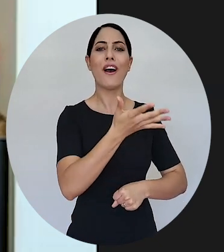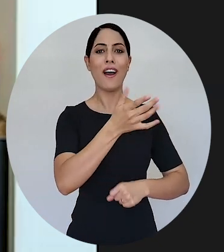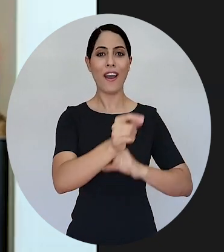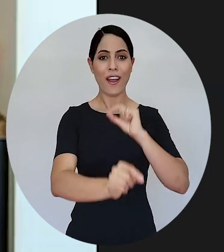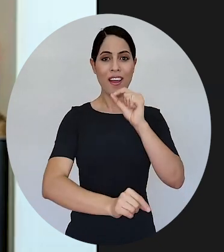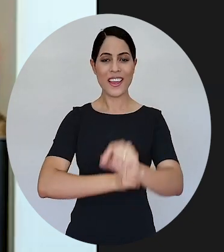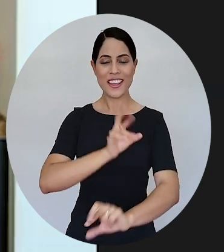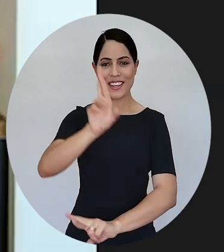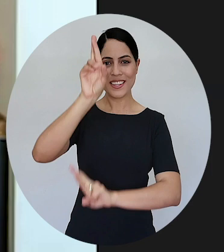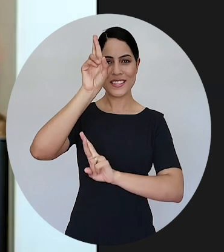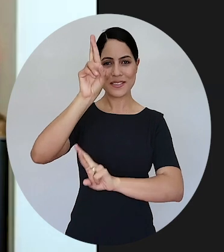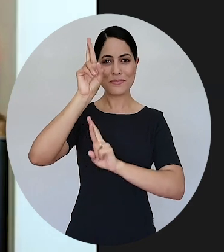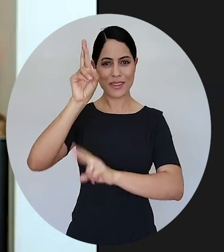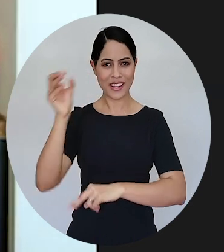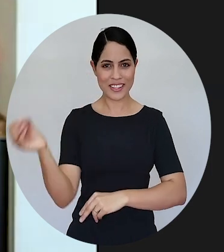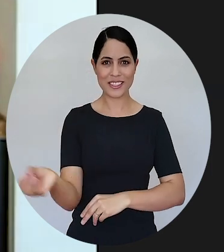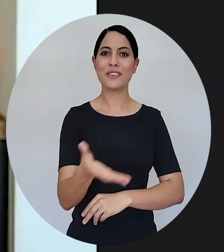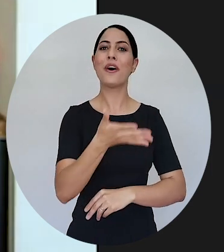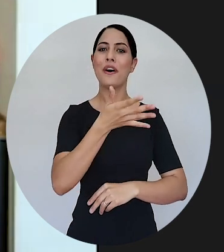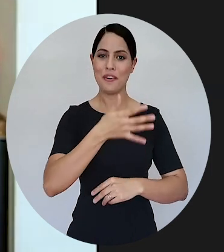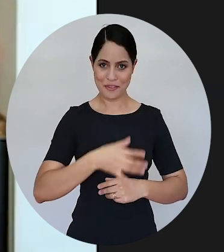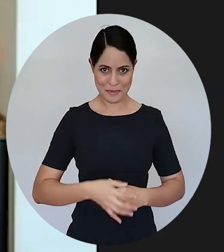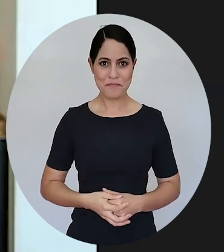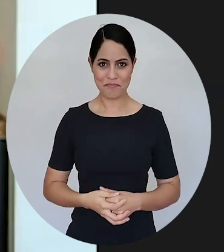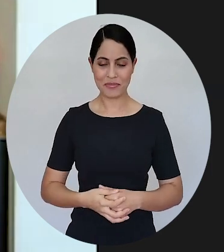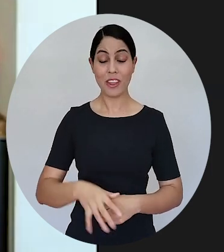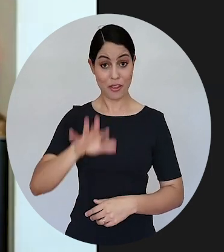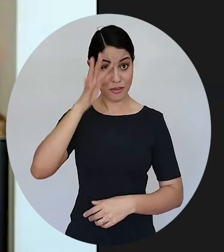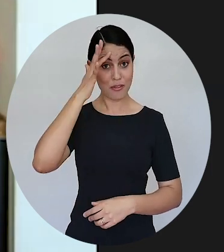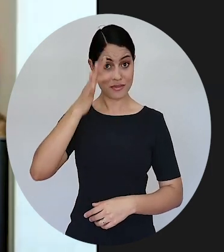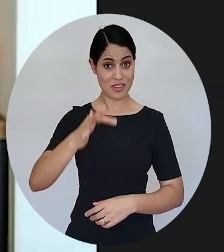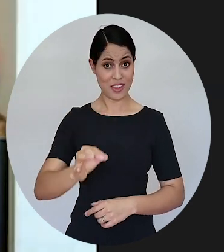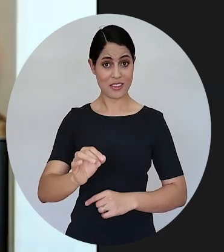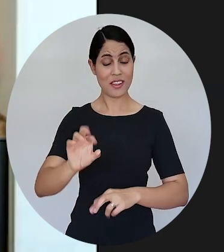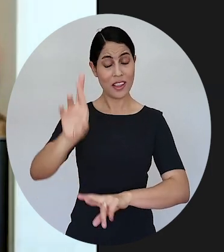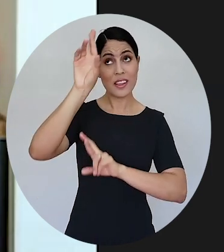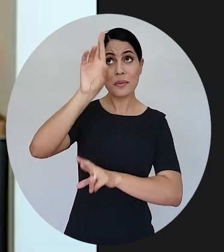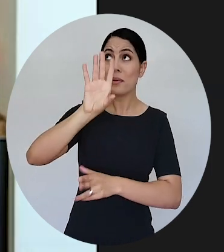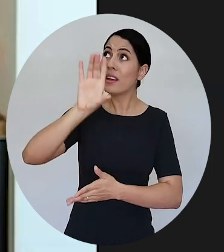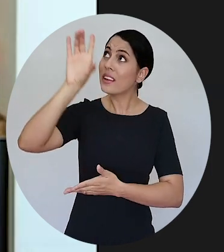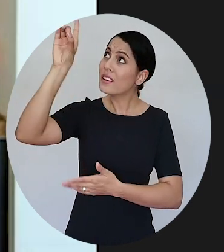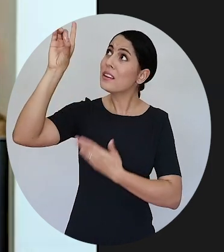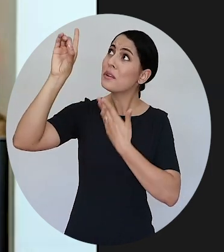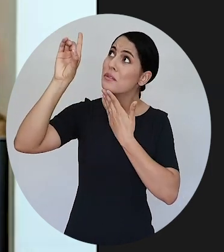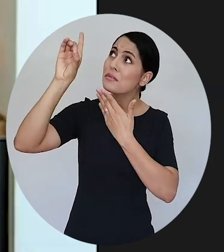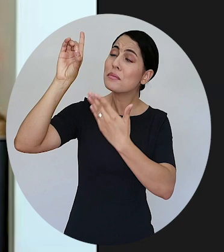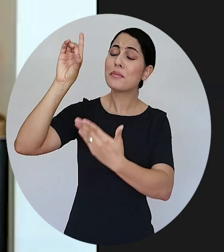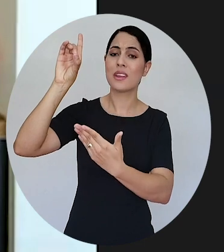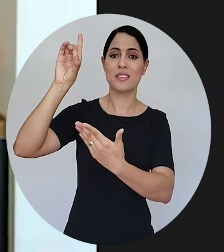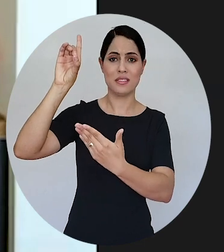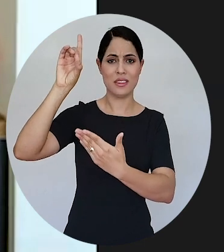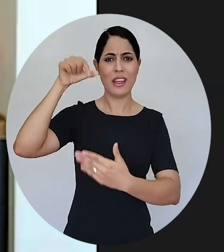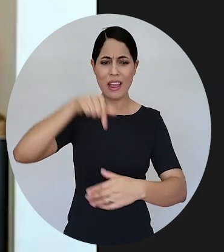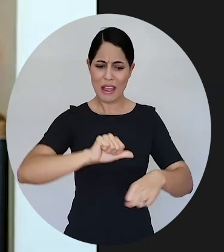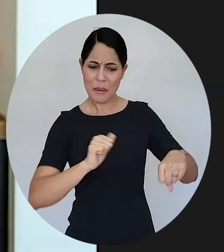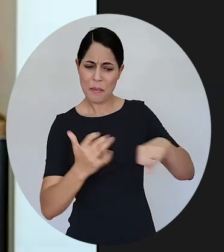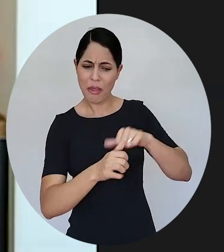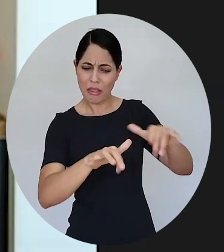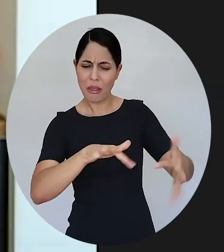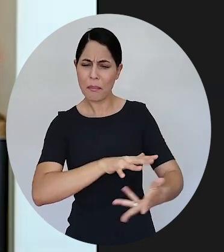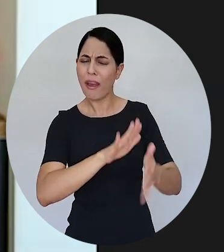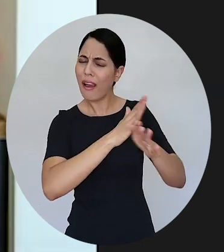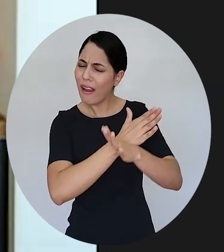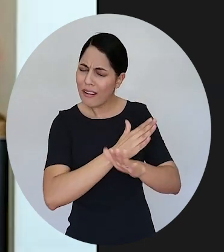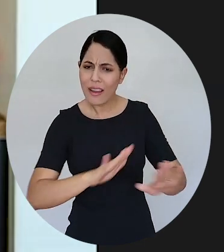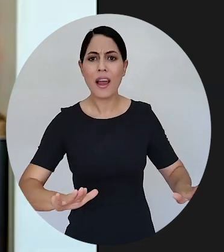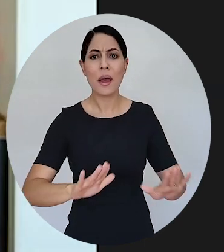né? Nós encerramos um ciclo e começamos outro. E eu tenho certeza, espero e peço a Deus que essa pandemia acabe,